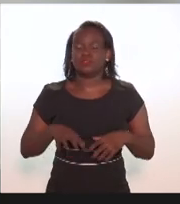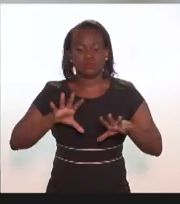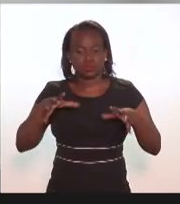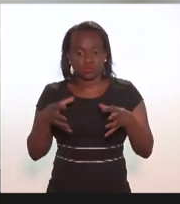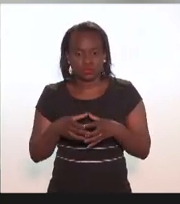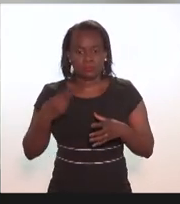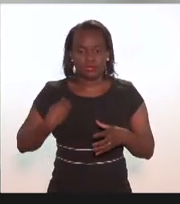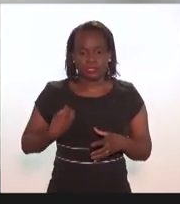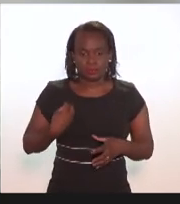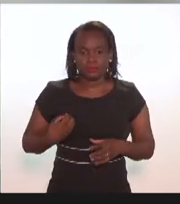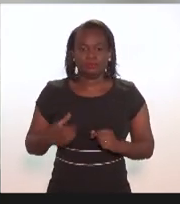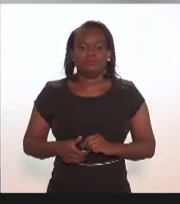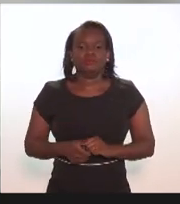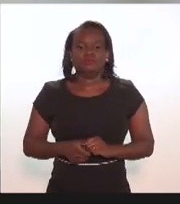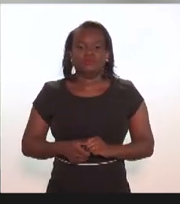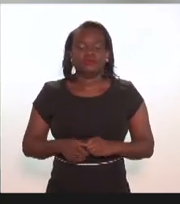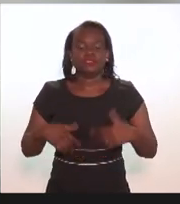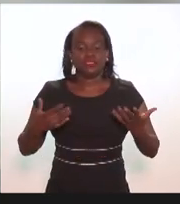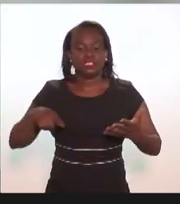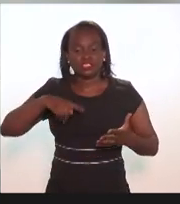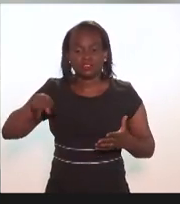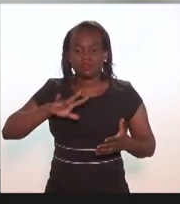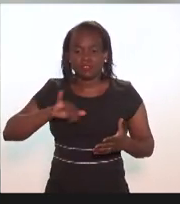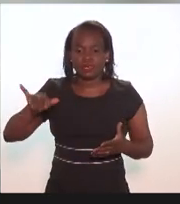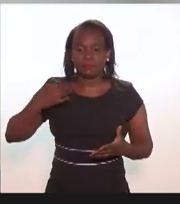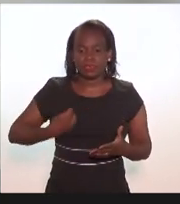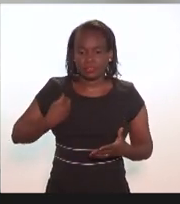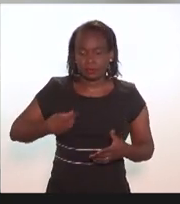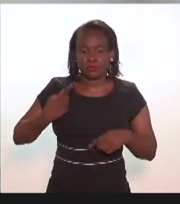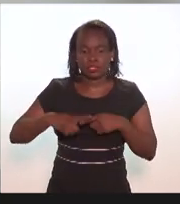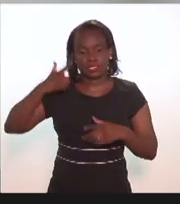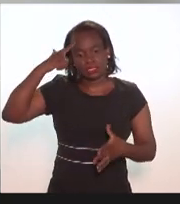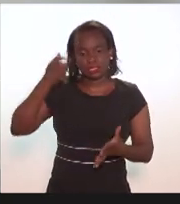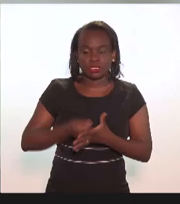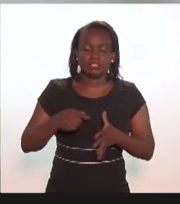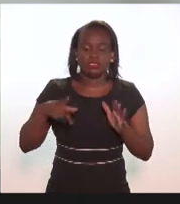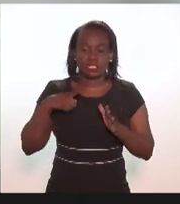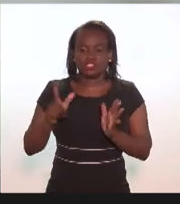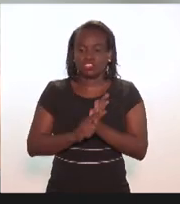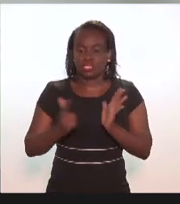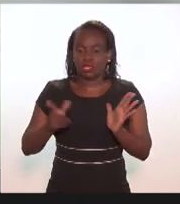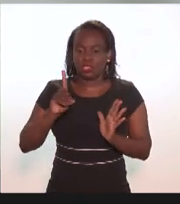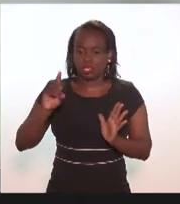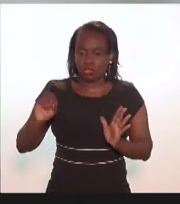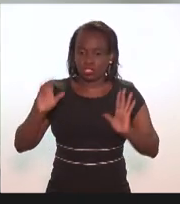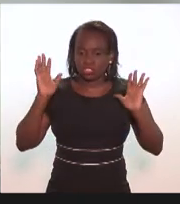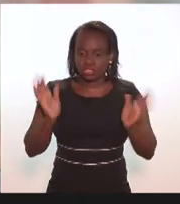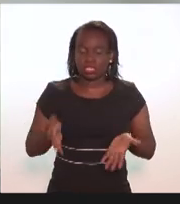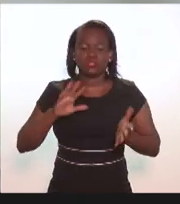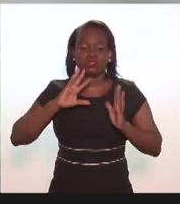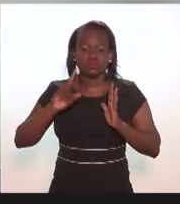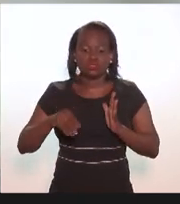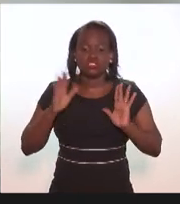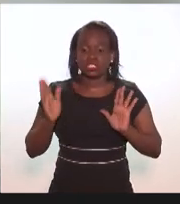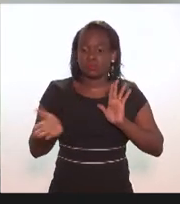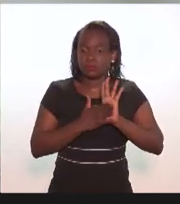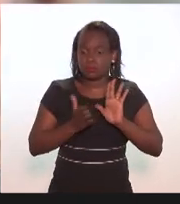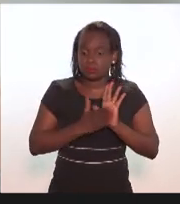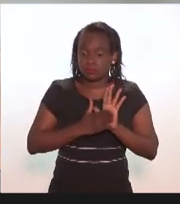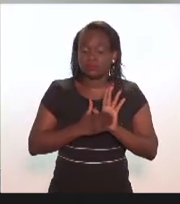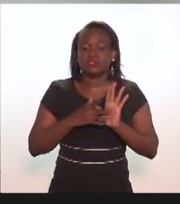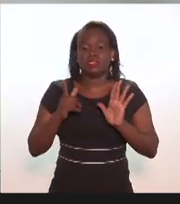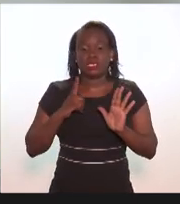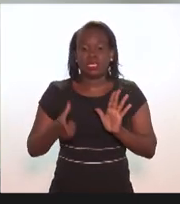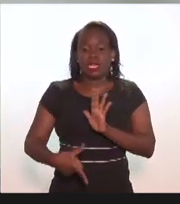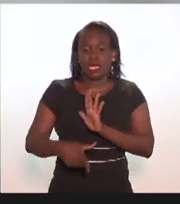coletivo participa. Então, nós vamos participar porque é uma decisão, está no Diário Oficial, e tudo aquilo que a gente propor, né,